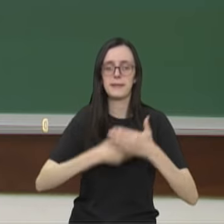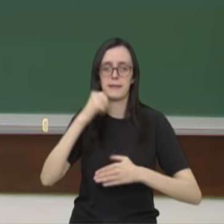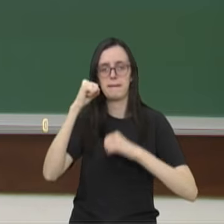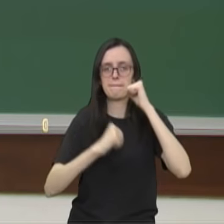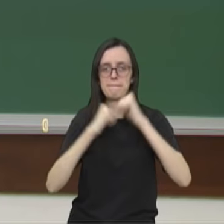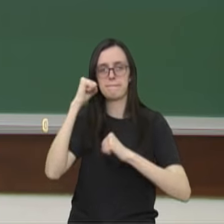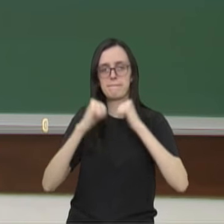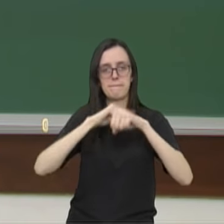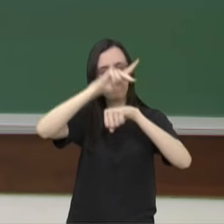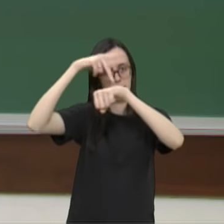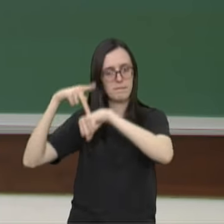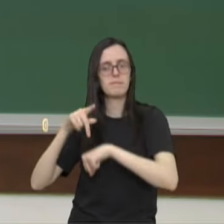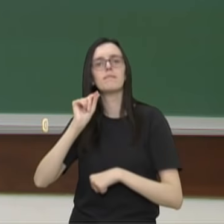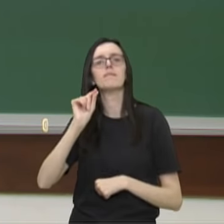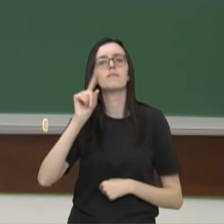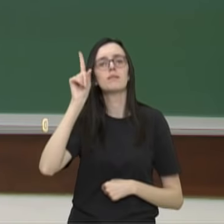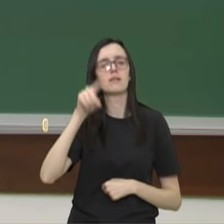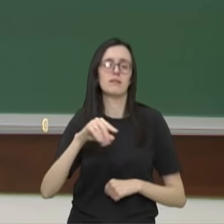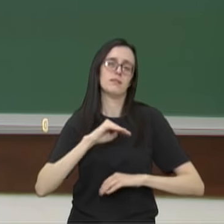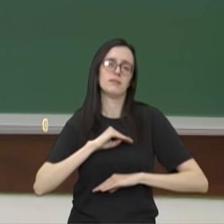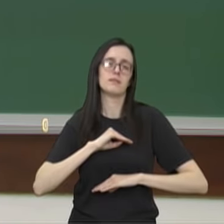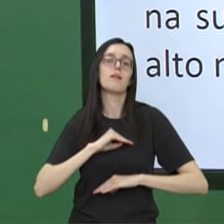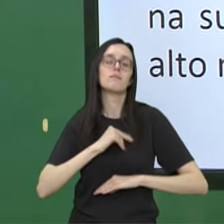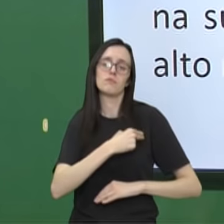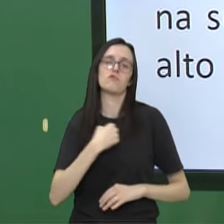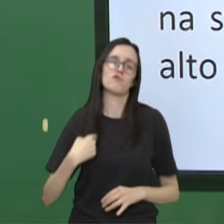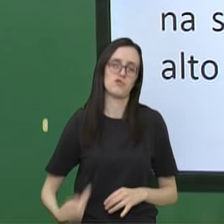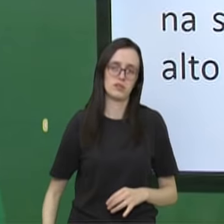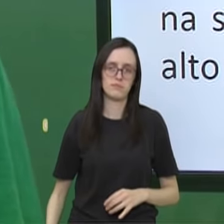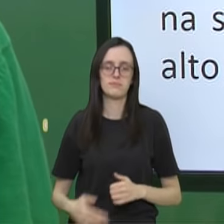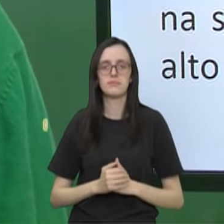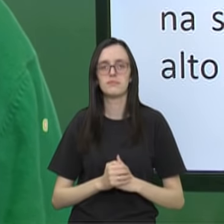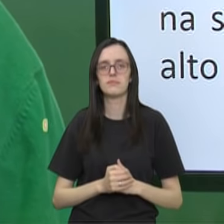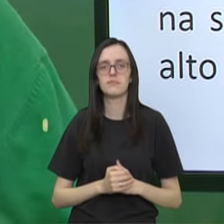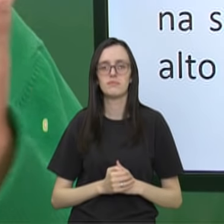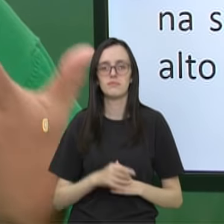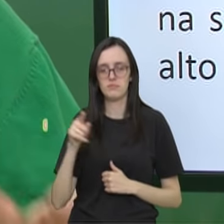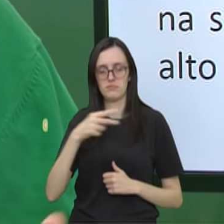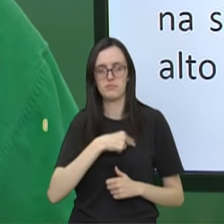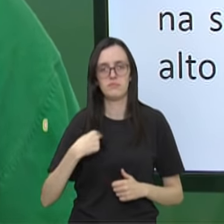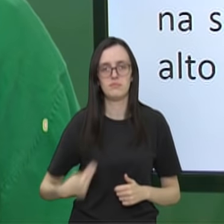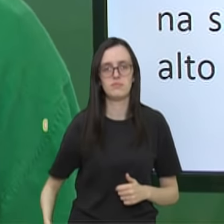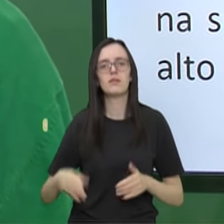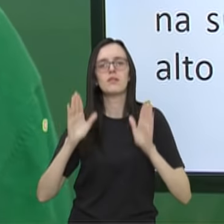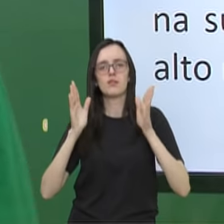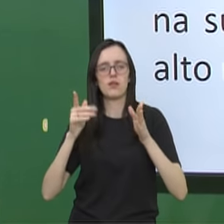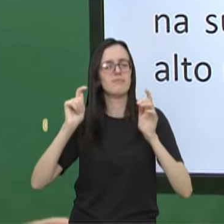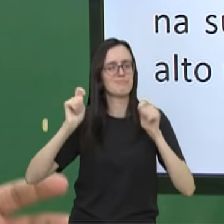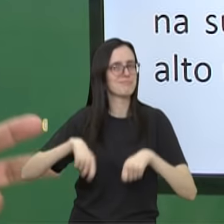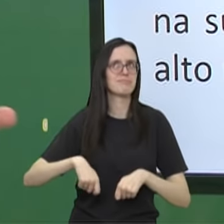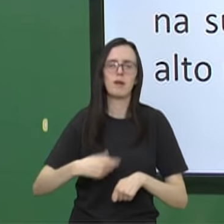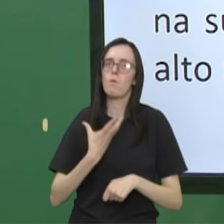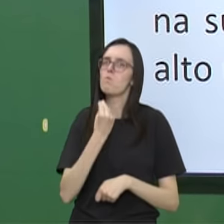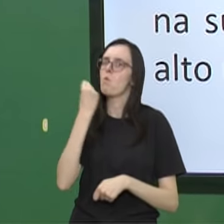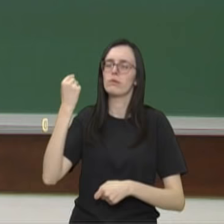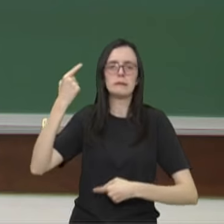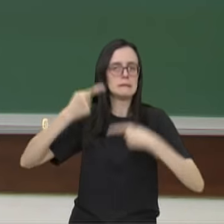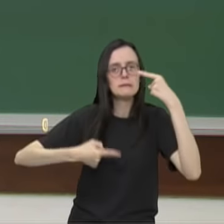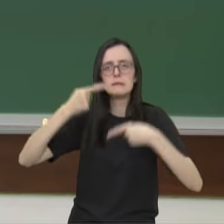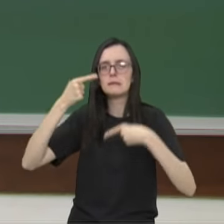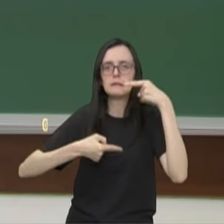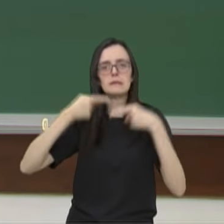industrialização dos países é o caso chinês só esse caso aqui já daria algumas aulas para poder se